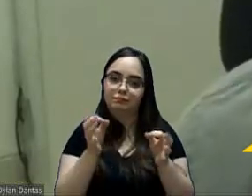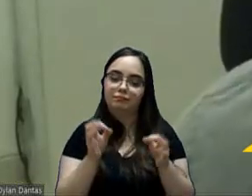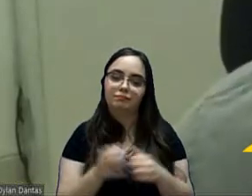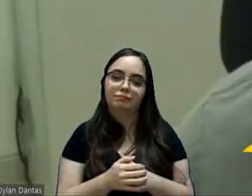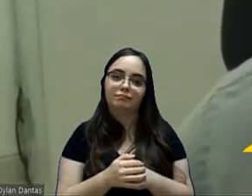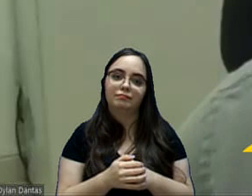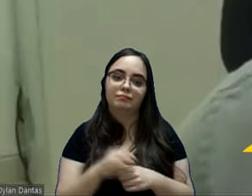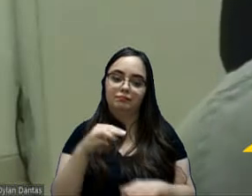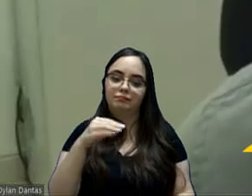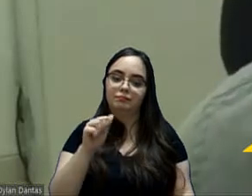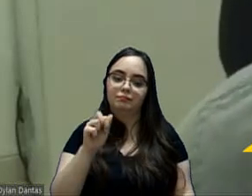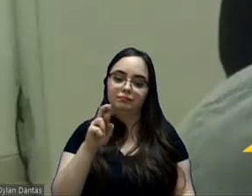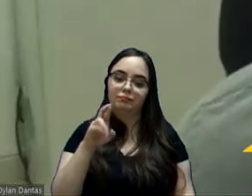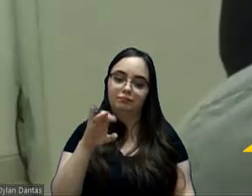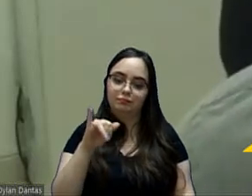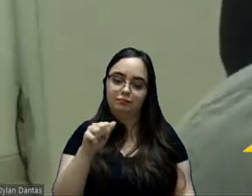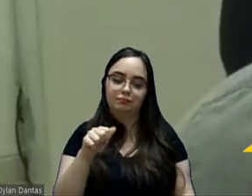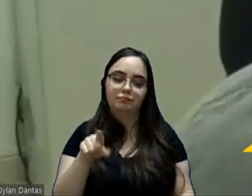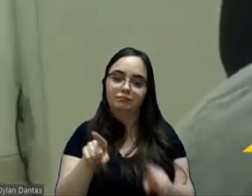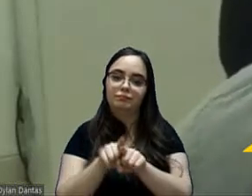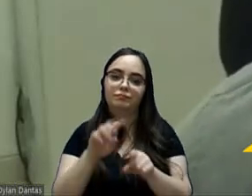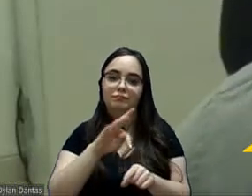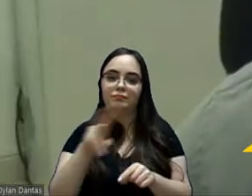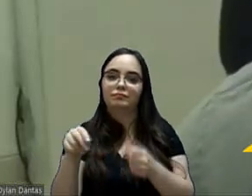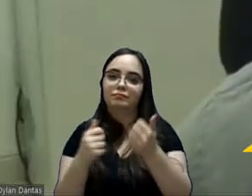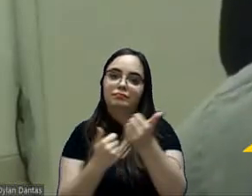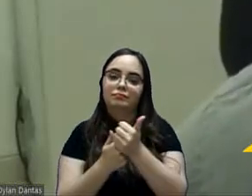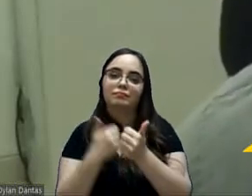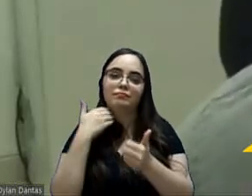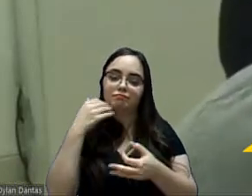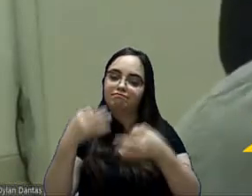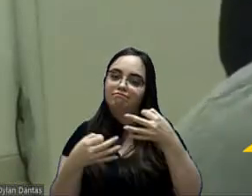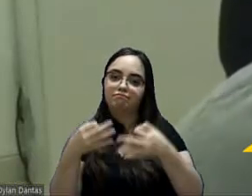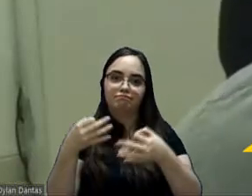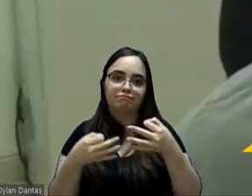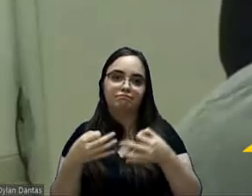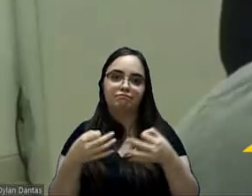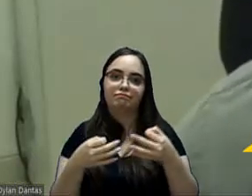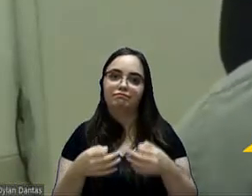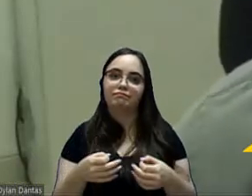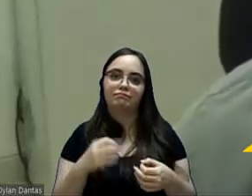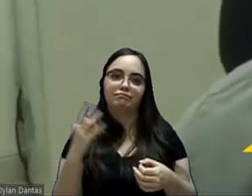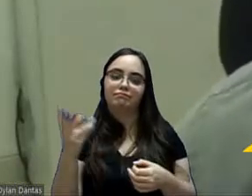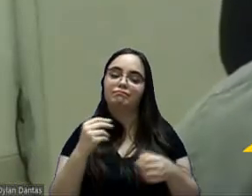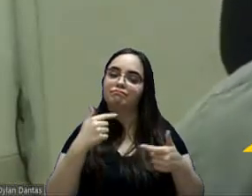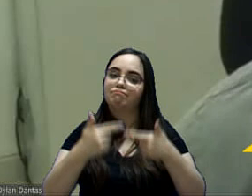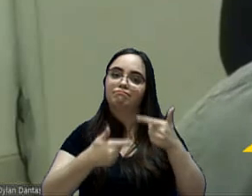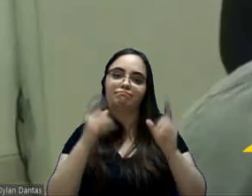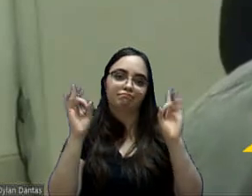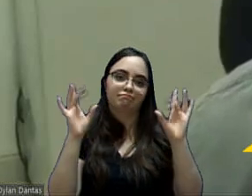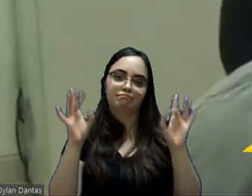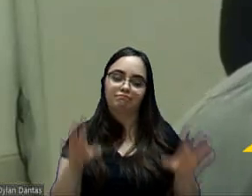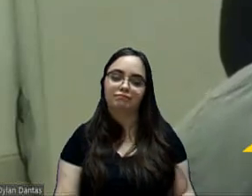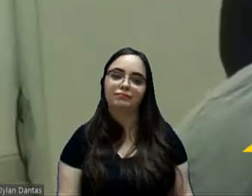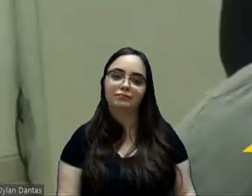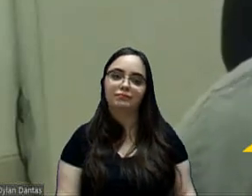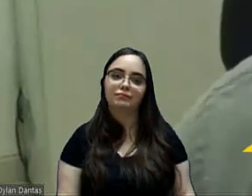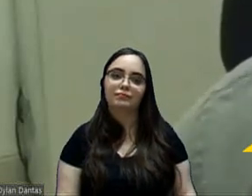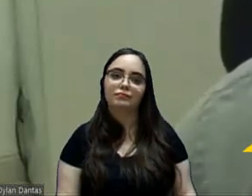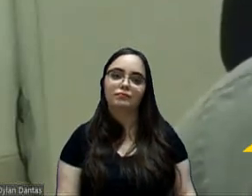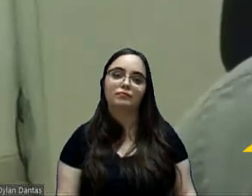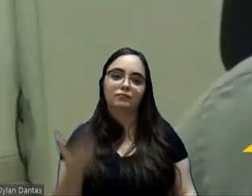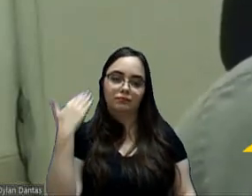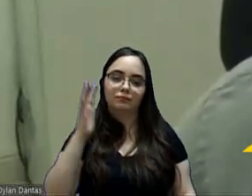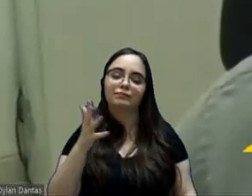A Márcia e toda a equipe da Secretaria Jurídica exercem aqui realmente, tá, um excelente trabalho. Já tivemos